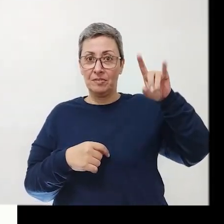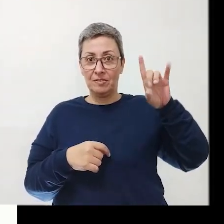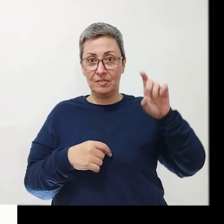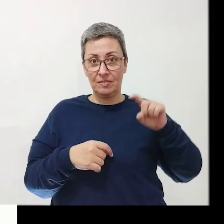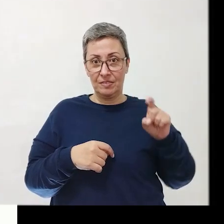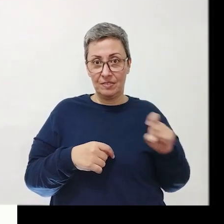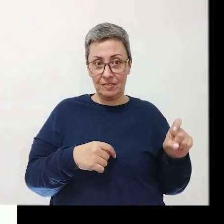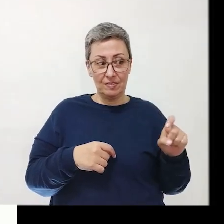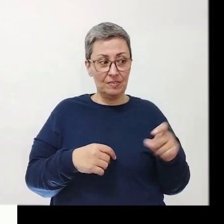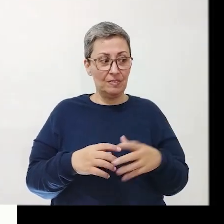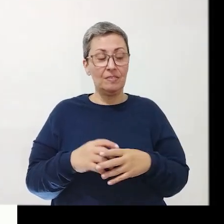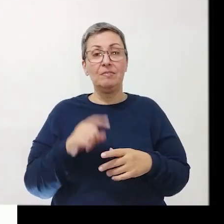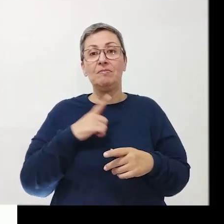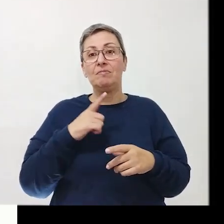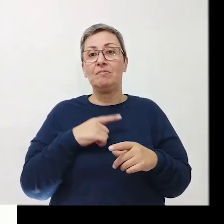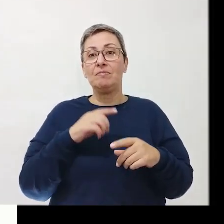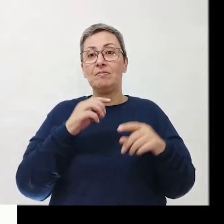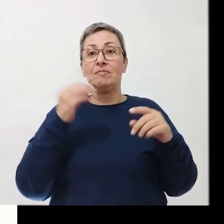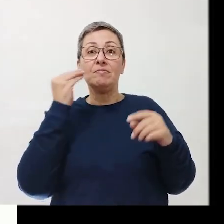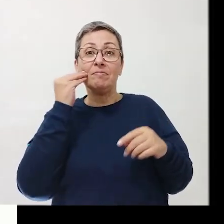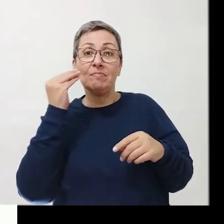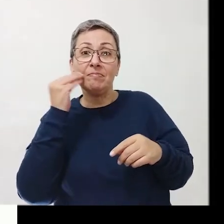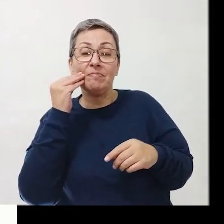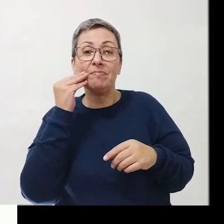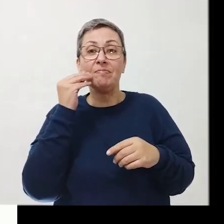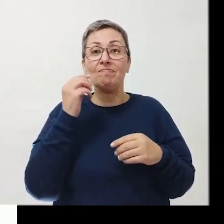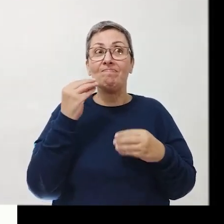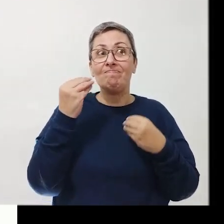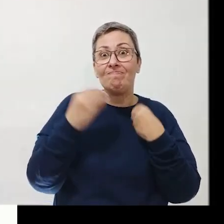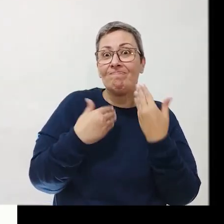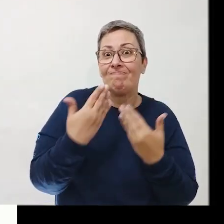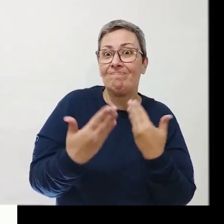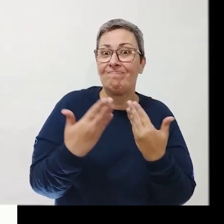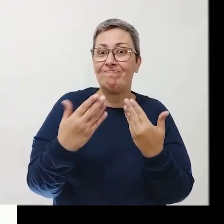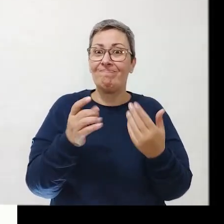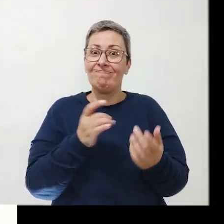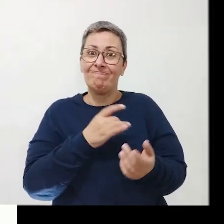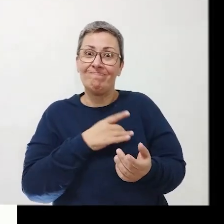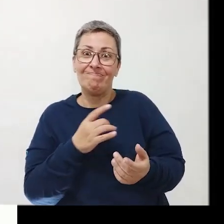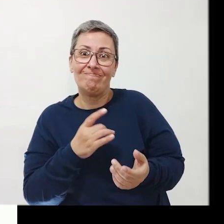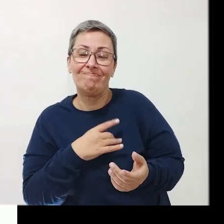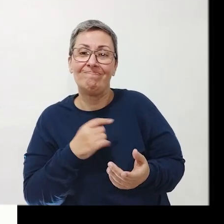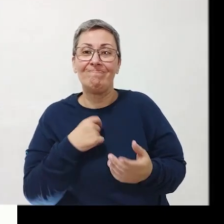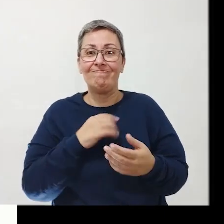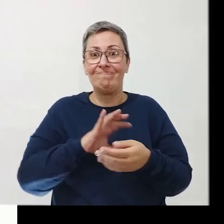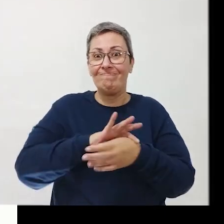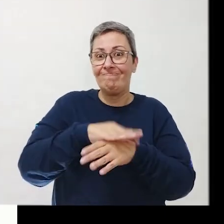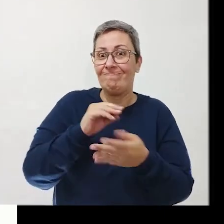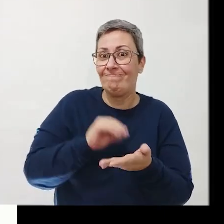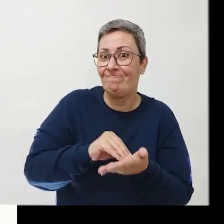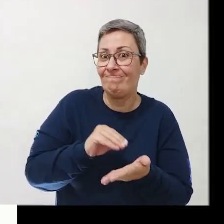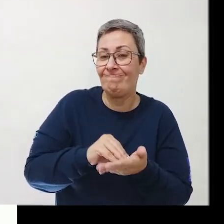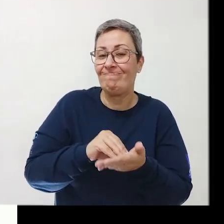tento, improviso, medo, insegurança,